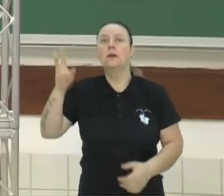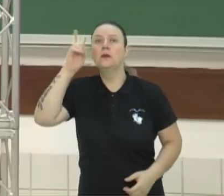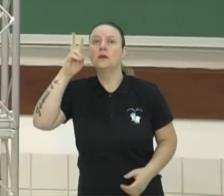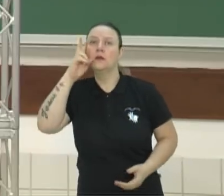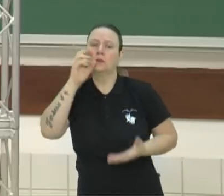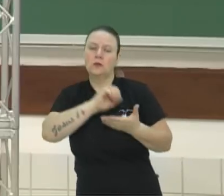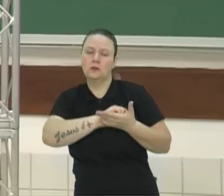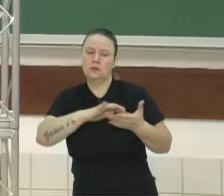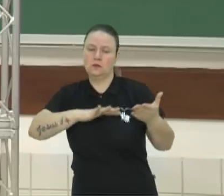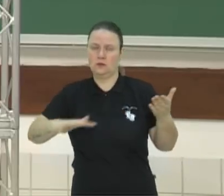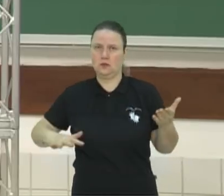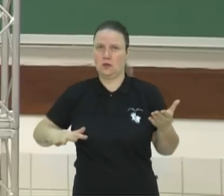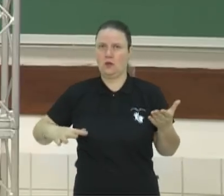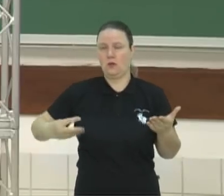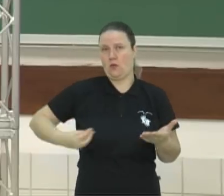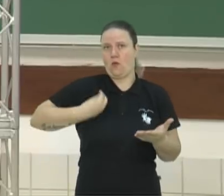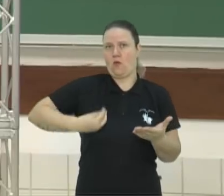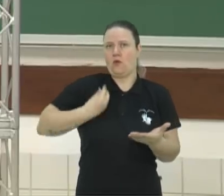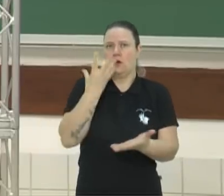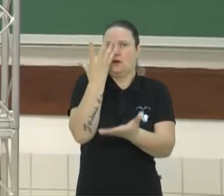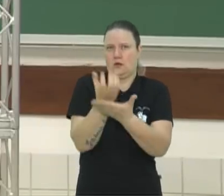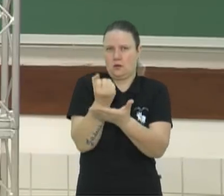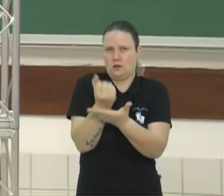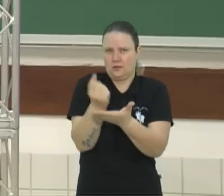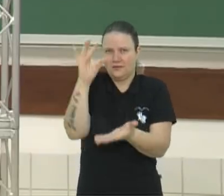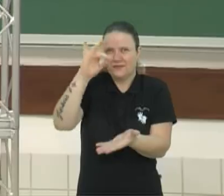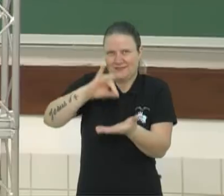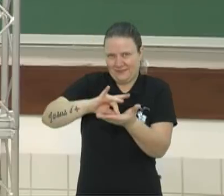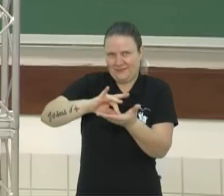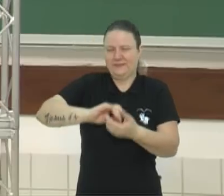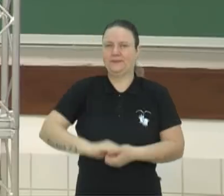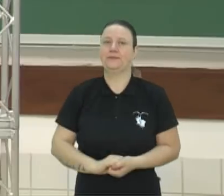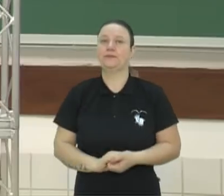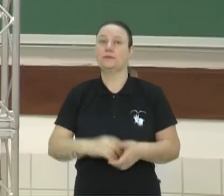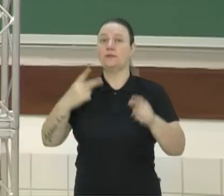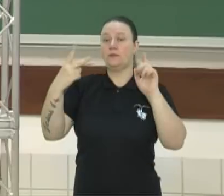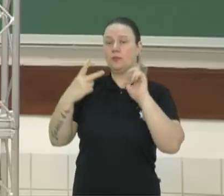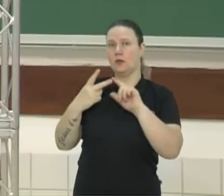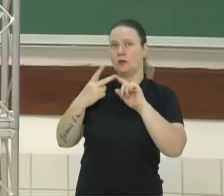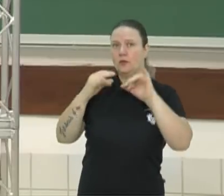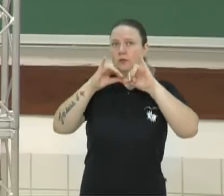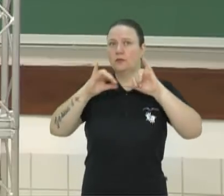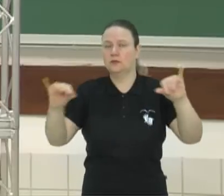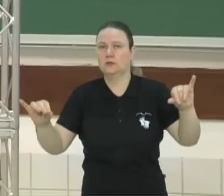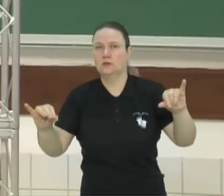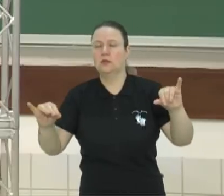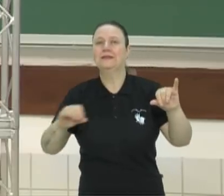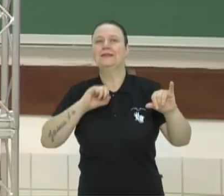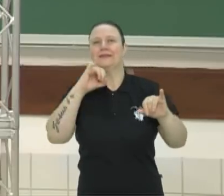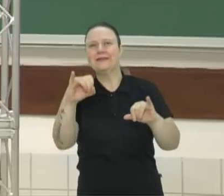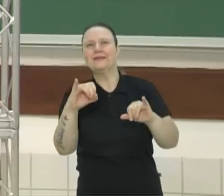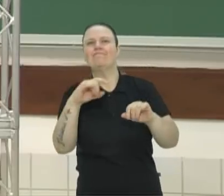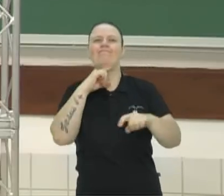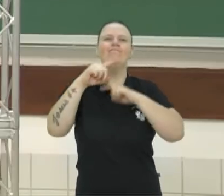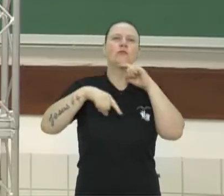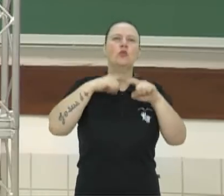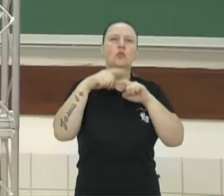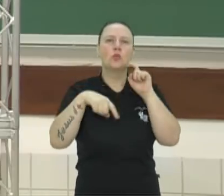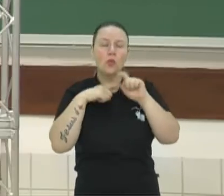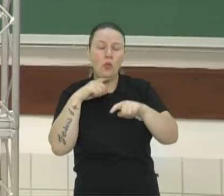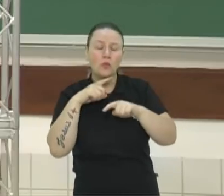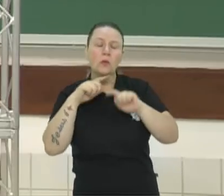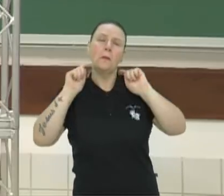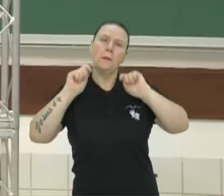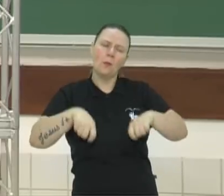atividades. Isso vai contar com sua presença da sua aula. Outro lembrete é, se qualquer dúvida que tenha durante a aula, você pode entrar